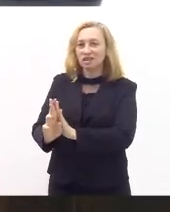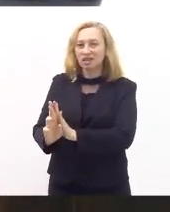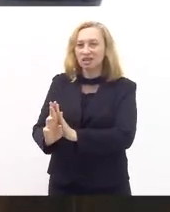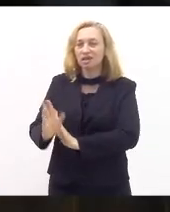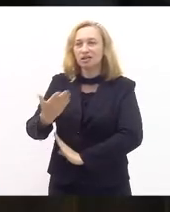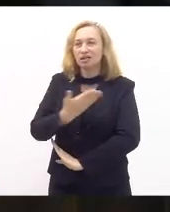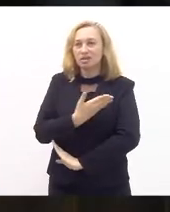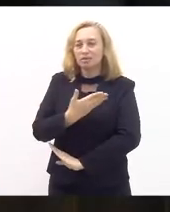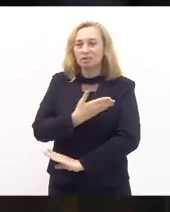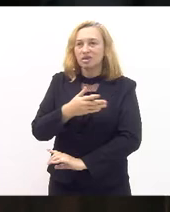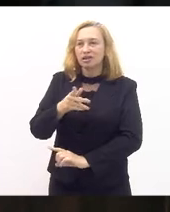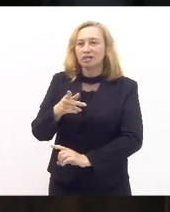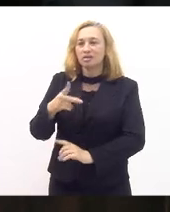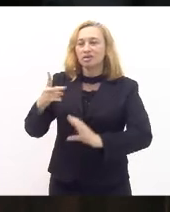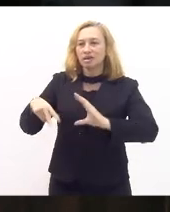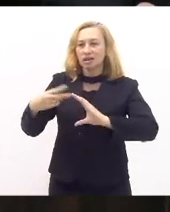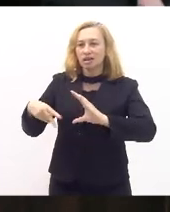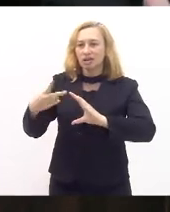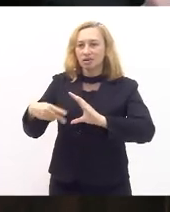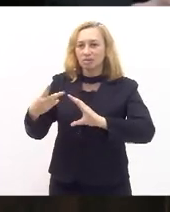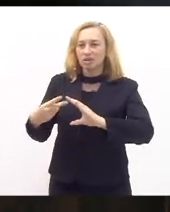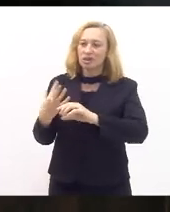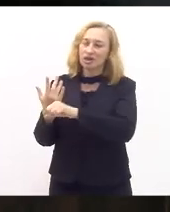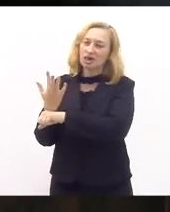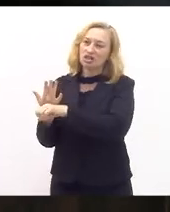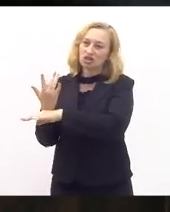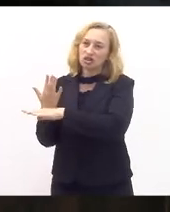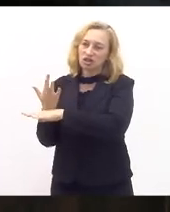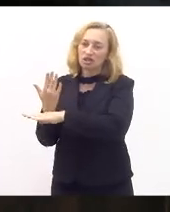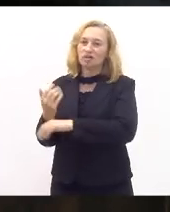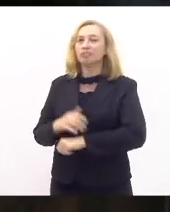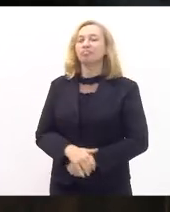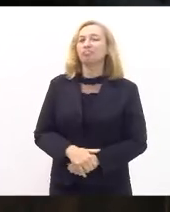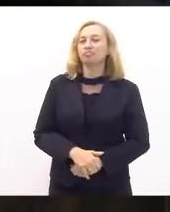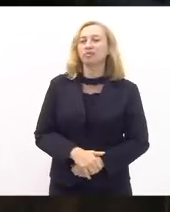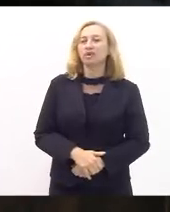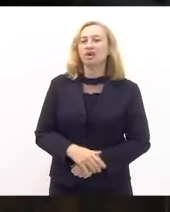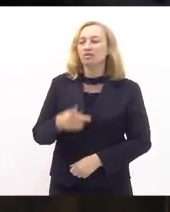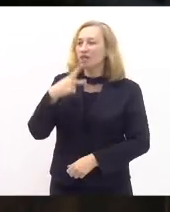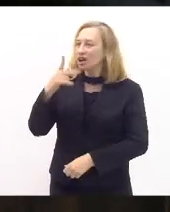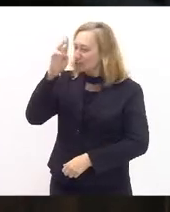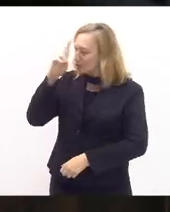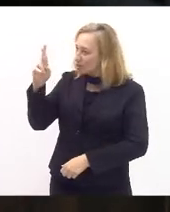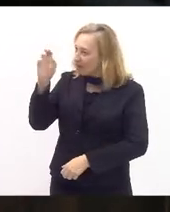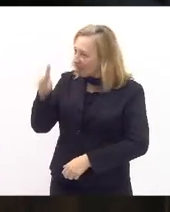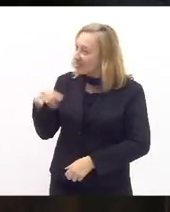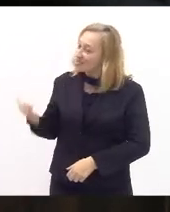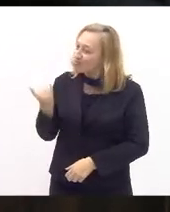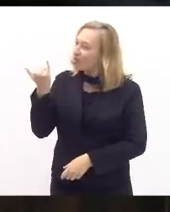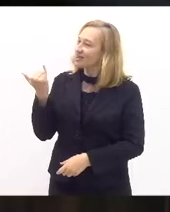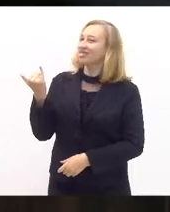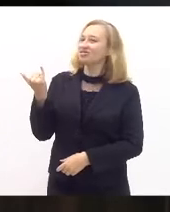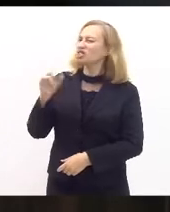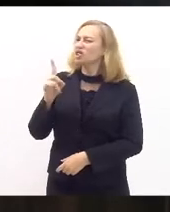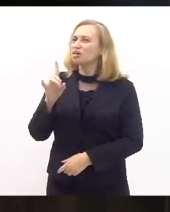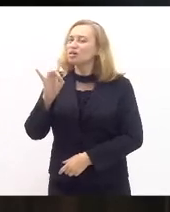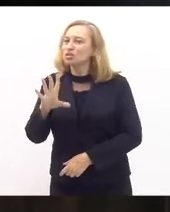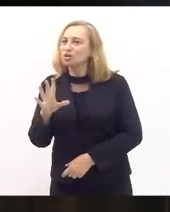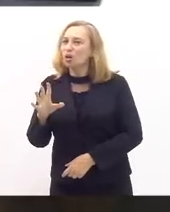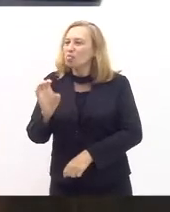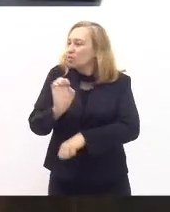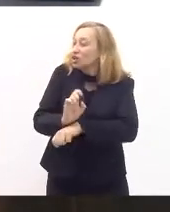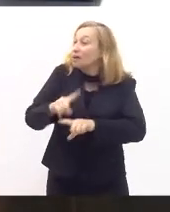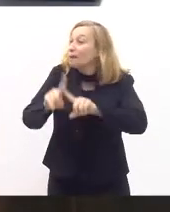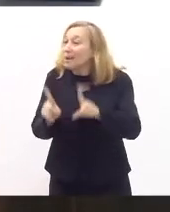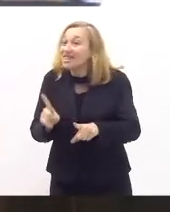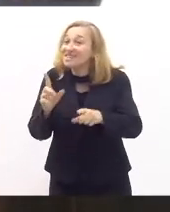nosso presidente da Câmara, Celso Dualba, dizer o quanto o senhor é importante, não só para o Estado, mas